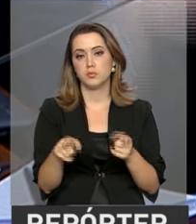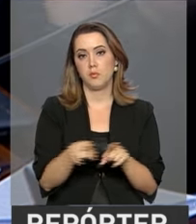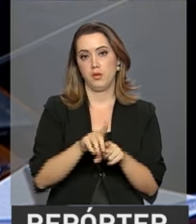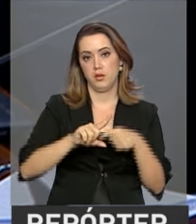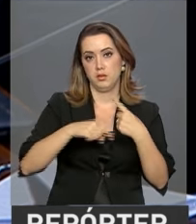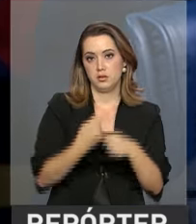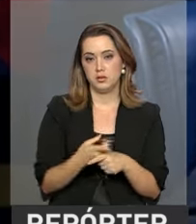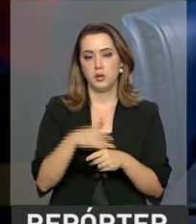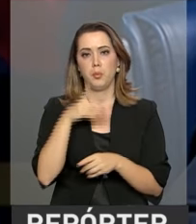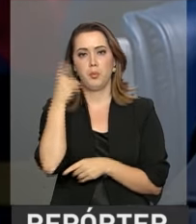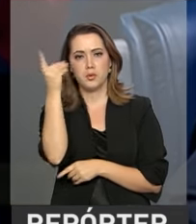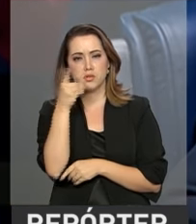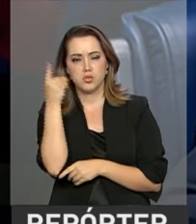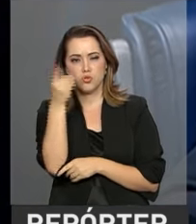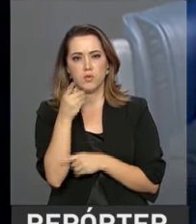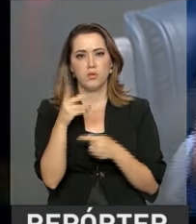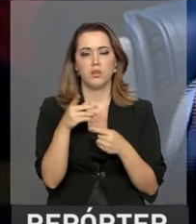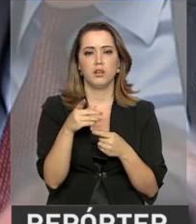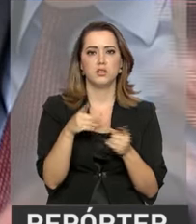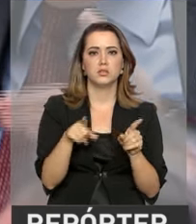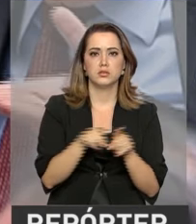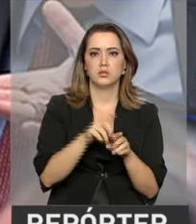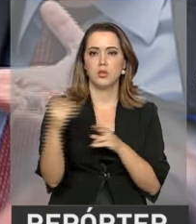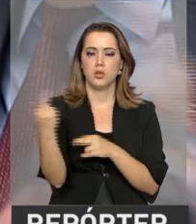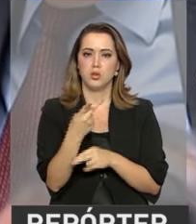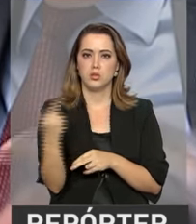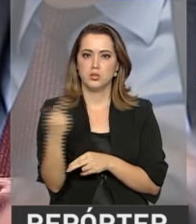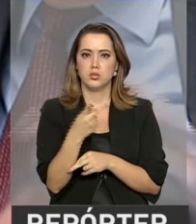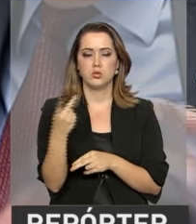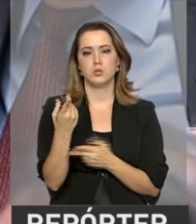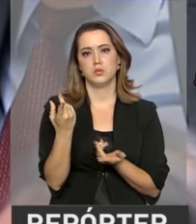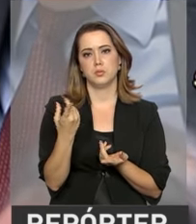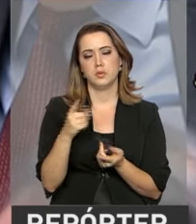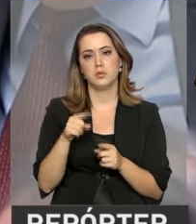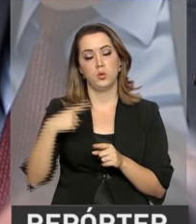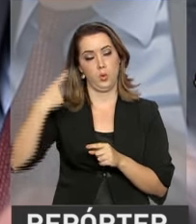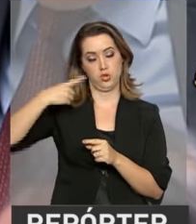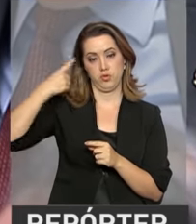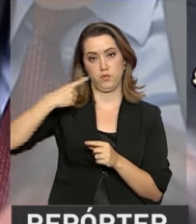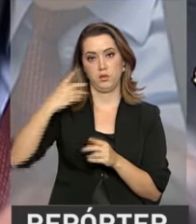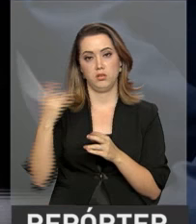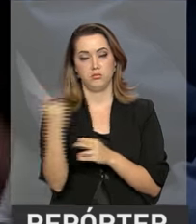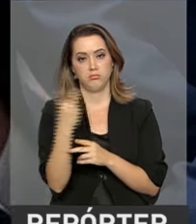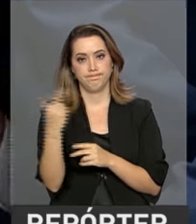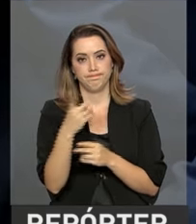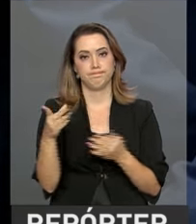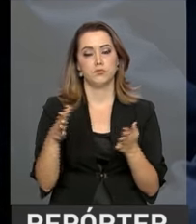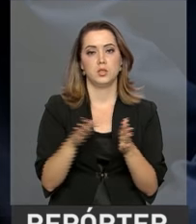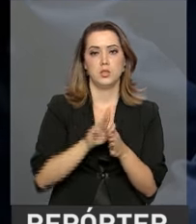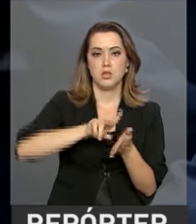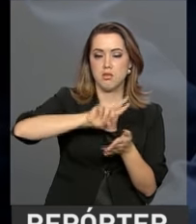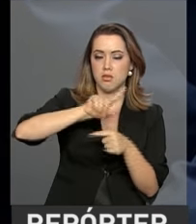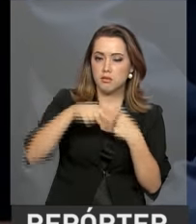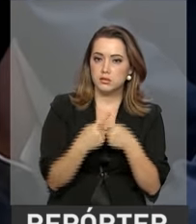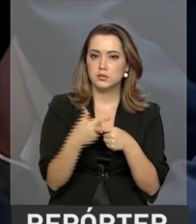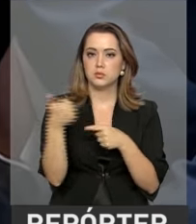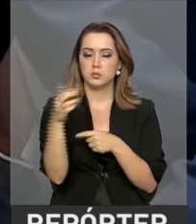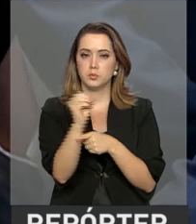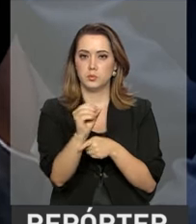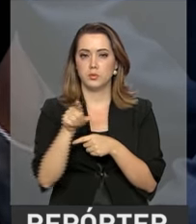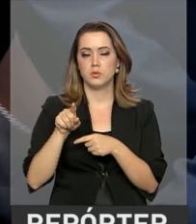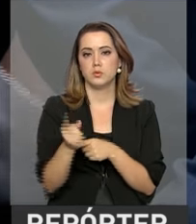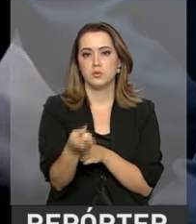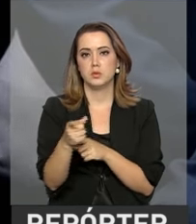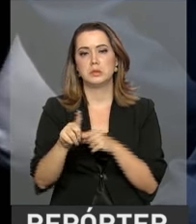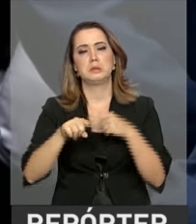devem falar advogados das duas partes. Os parlamentares terão a palavra por até 10 minutos cada. Após a discussão, o presidente da